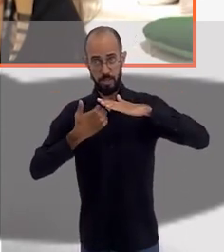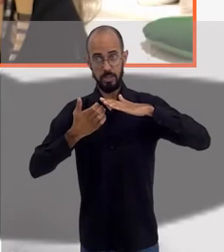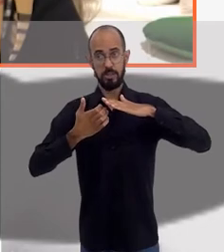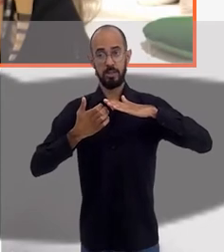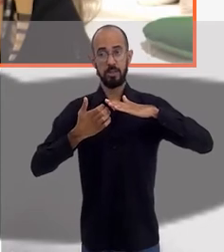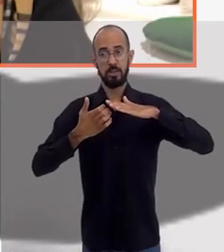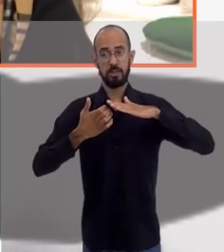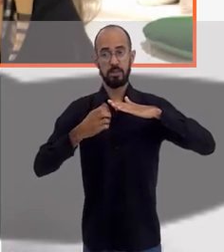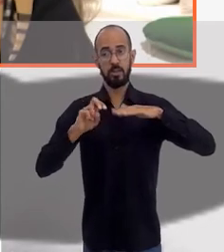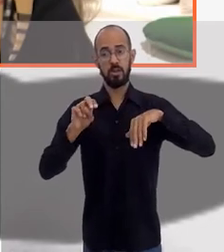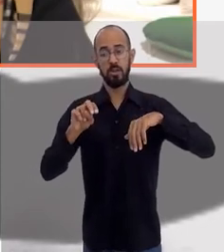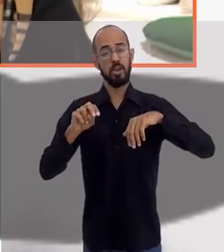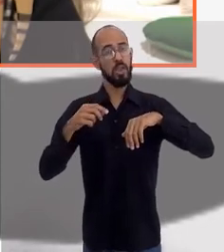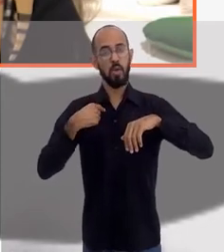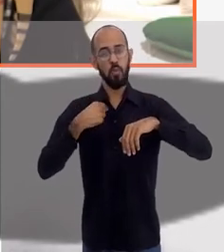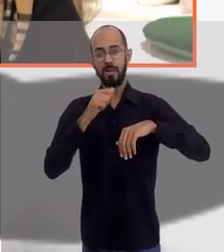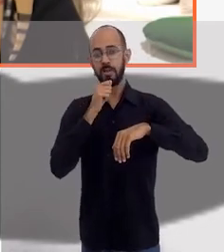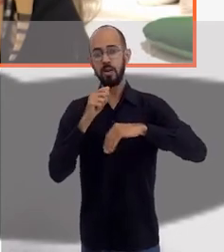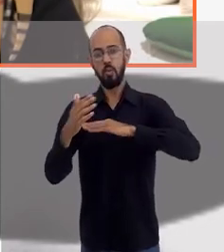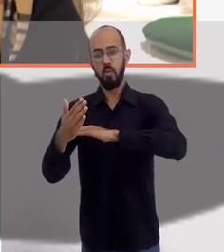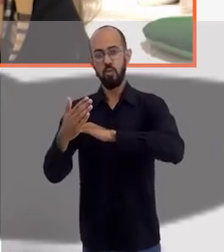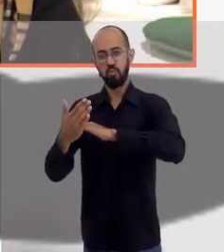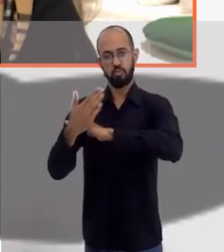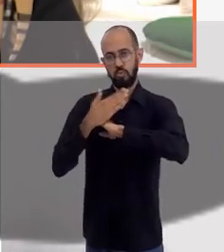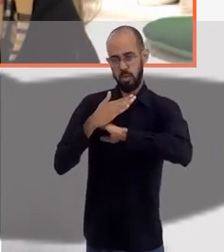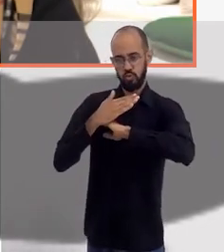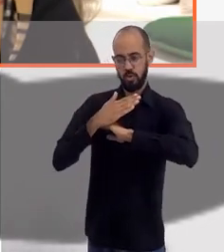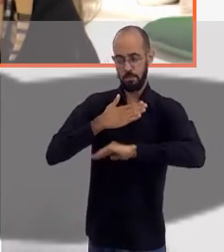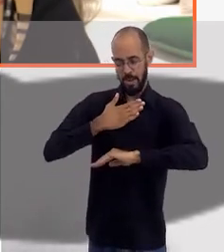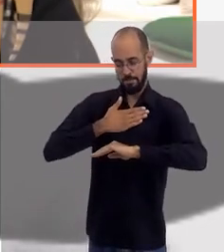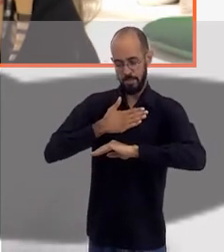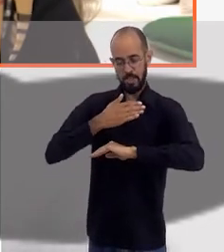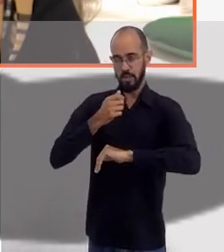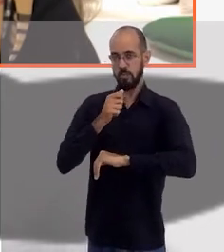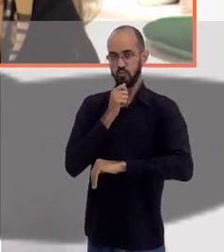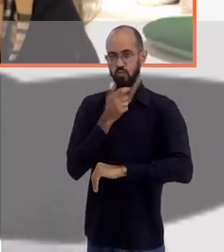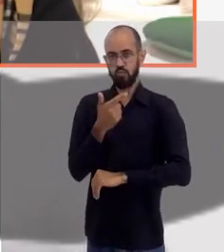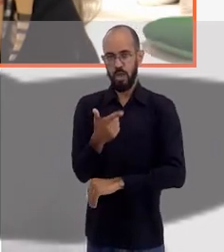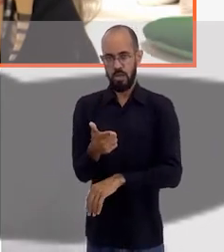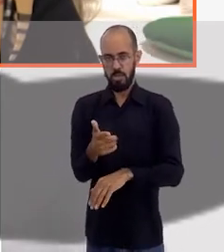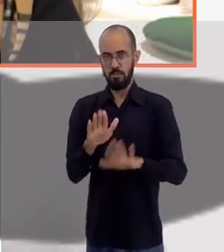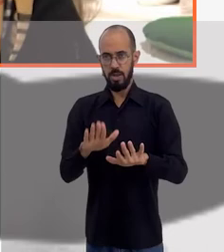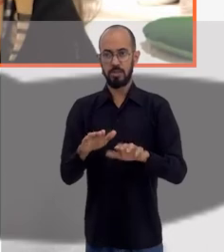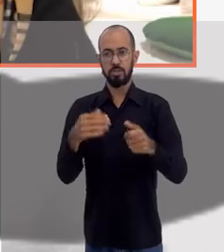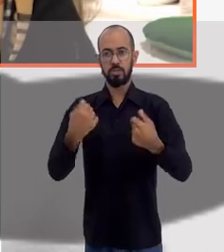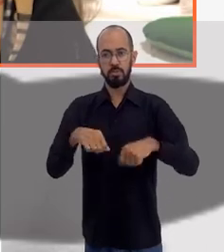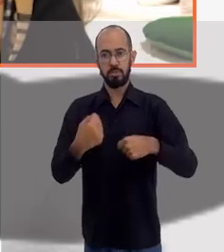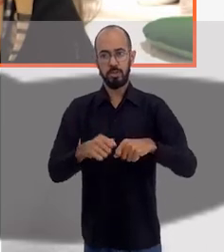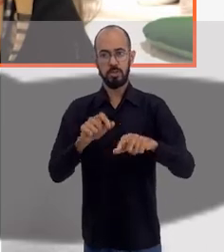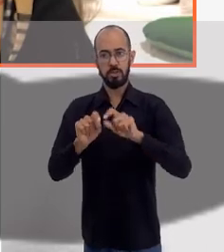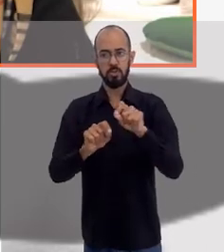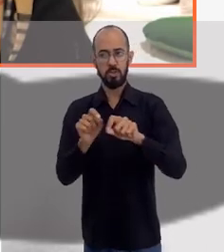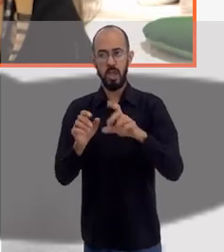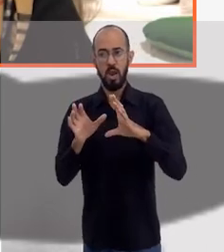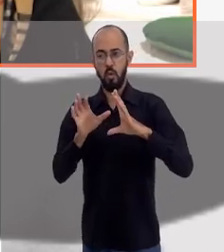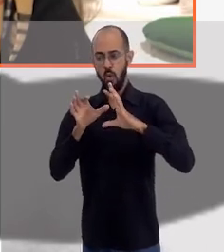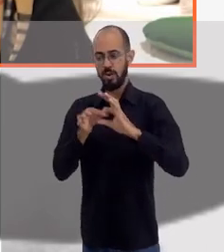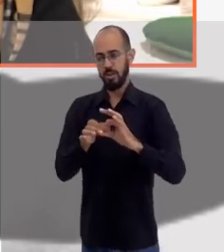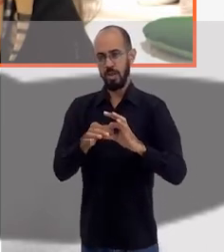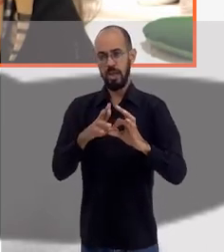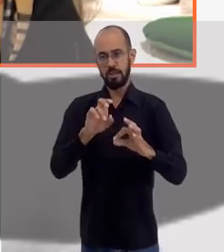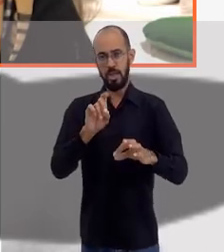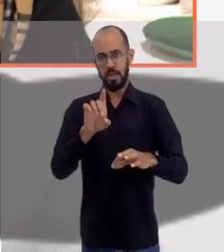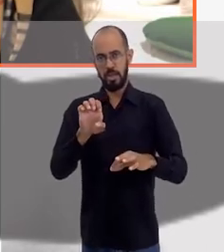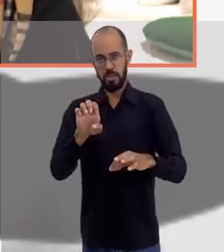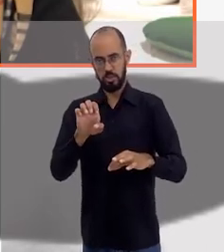concessionárias que eu ainda não recebi nenhuma ajuda pudesse se sensibilizar com isso o que a gente precisa de alguma maneira conectar a essa Rede